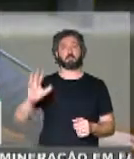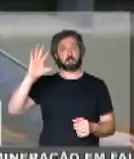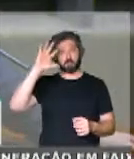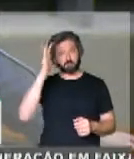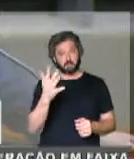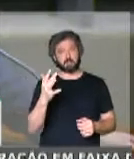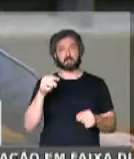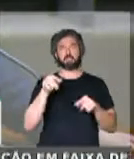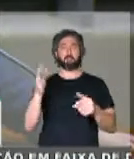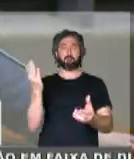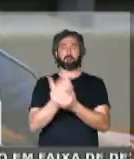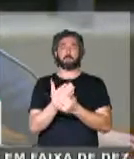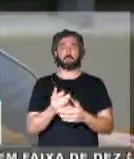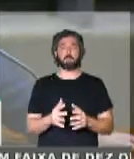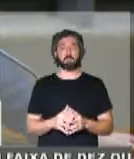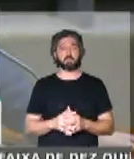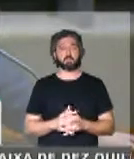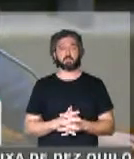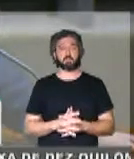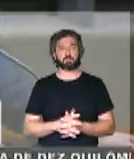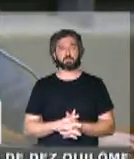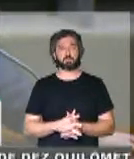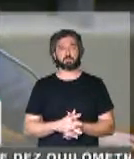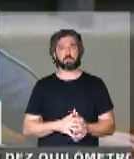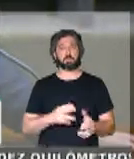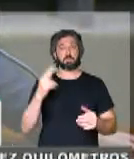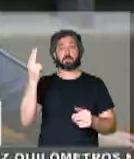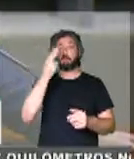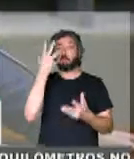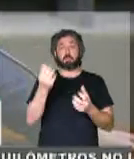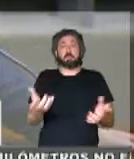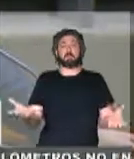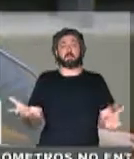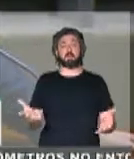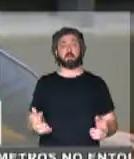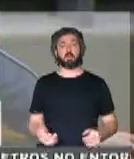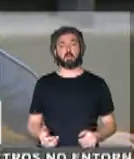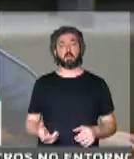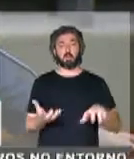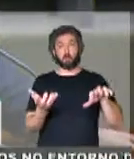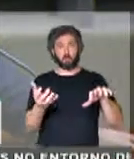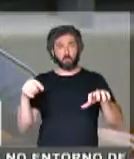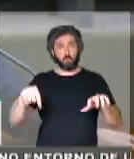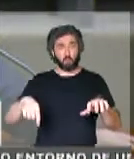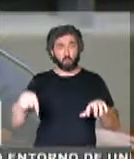julgar esses processos. É inadmissível